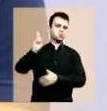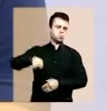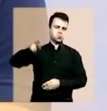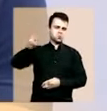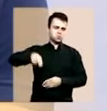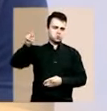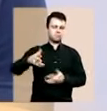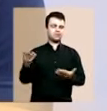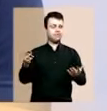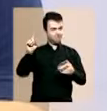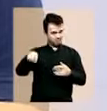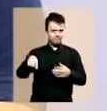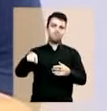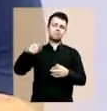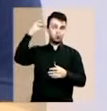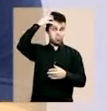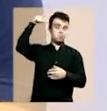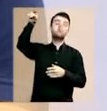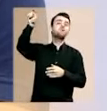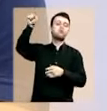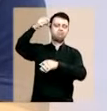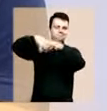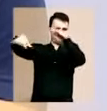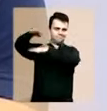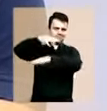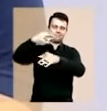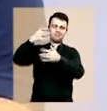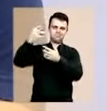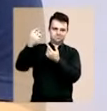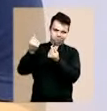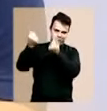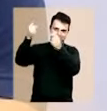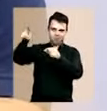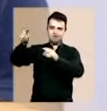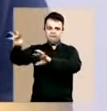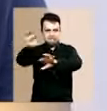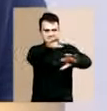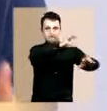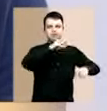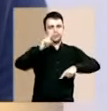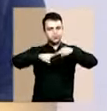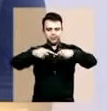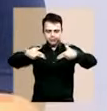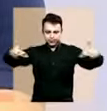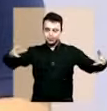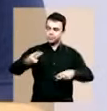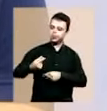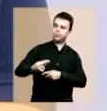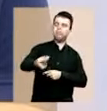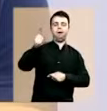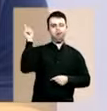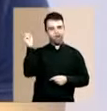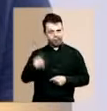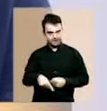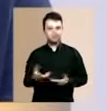pouco culpa do modelo econômico, que é baseado no que os recursos são infinitos, né? A gente sempre